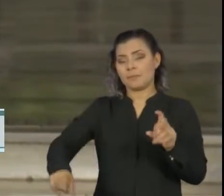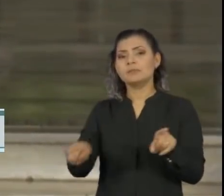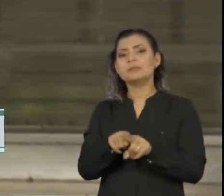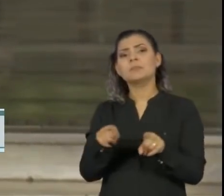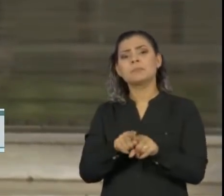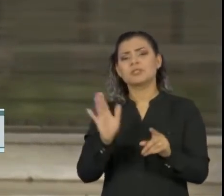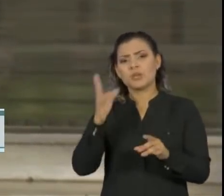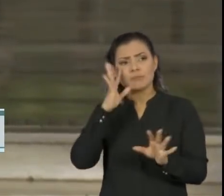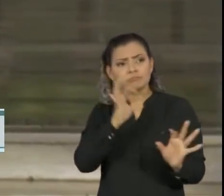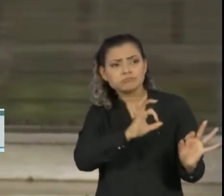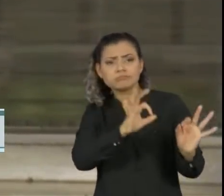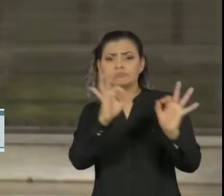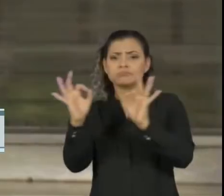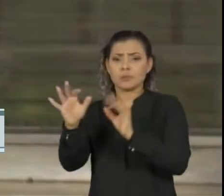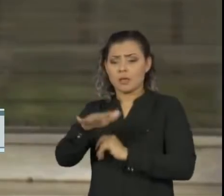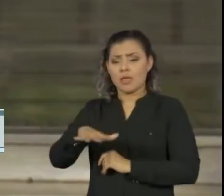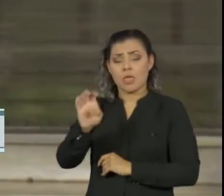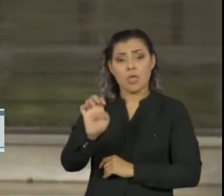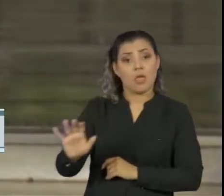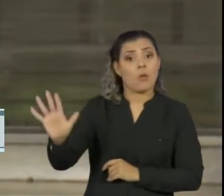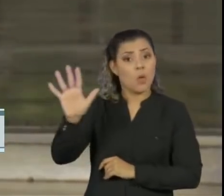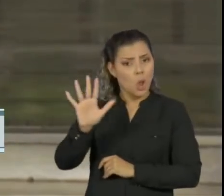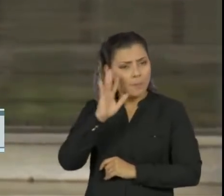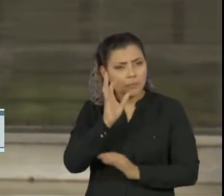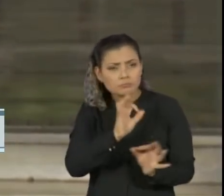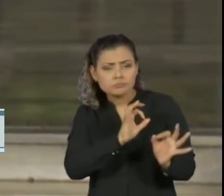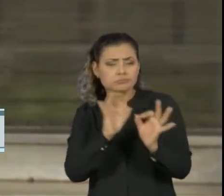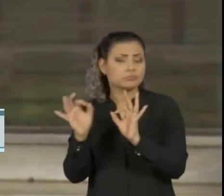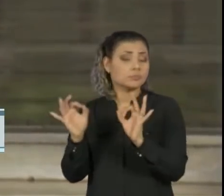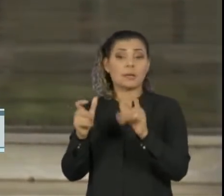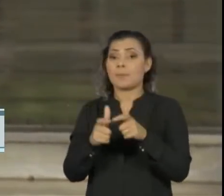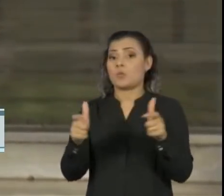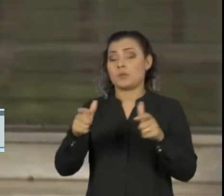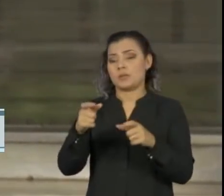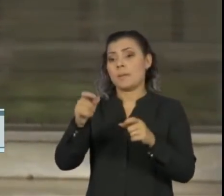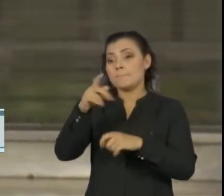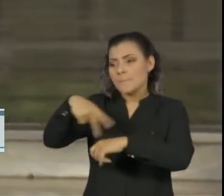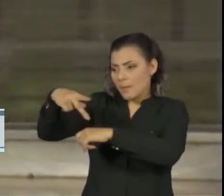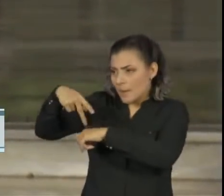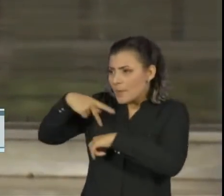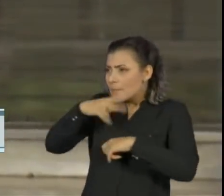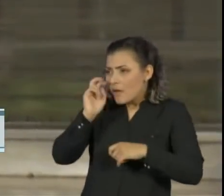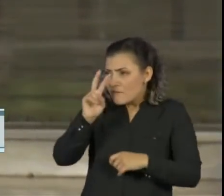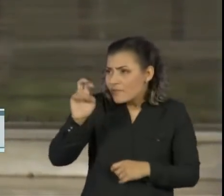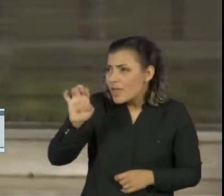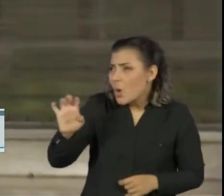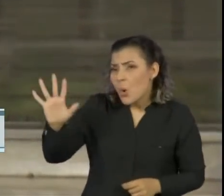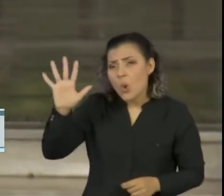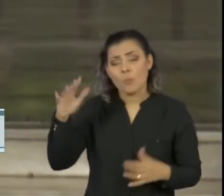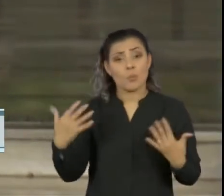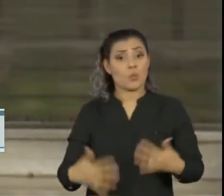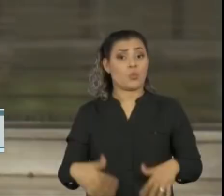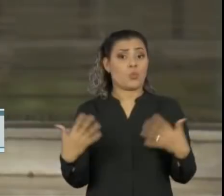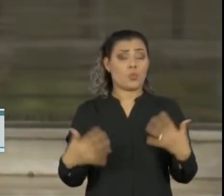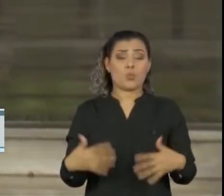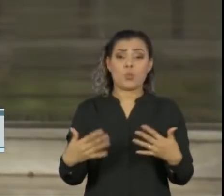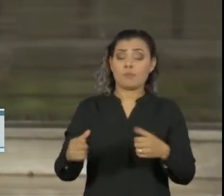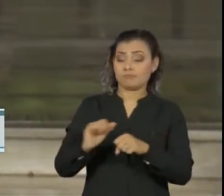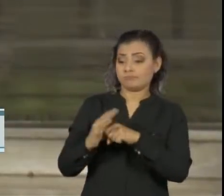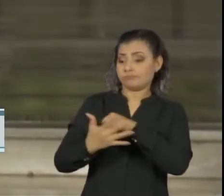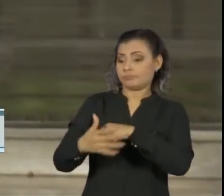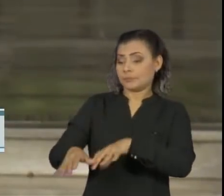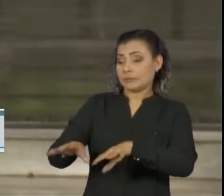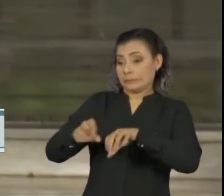sido visto no continente europeu. A maioria dos países afetados fortemente pela Covid-19 tiveram